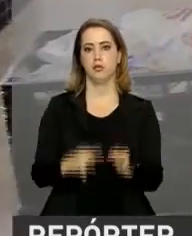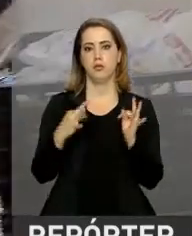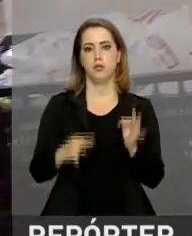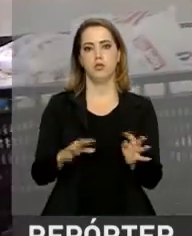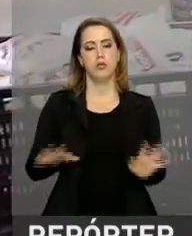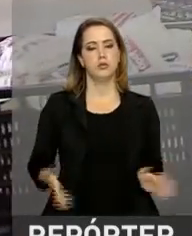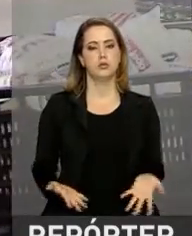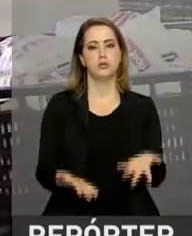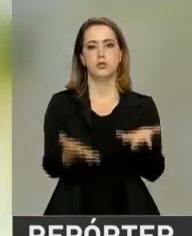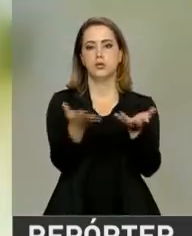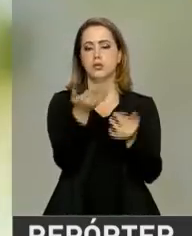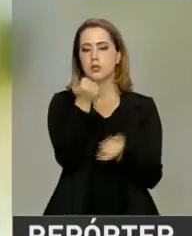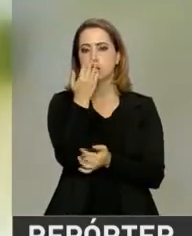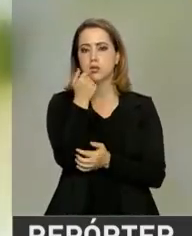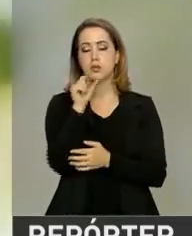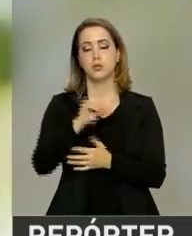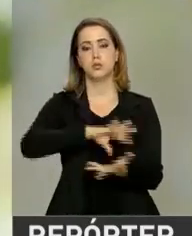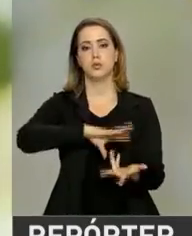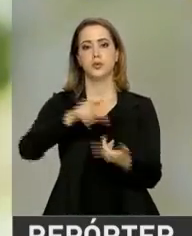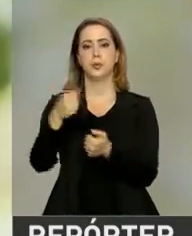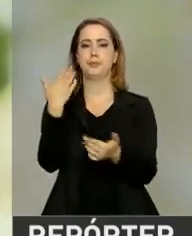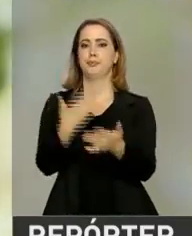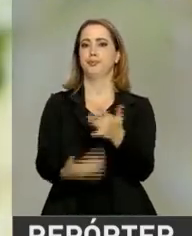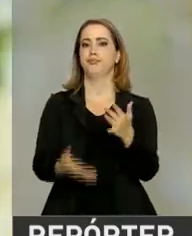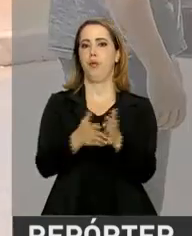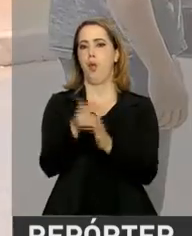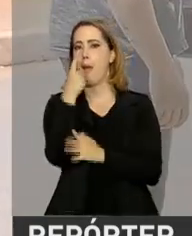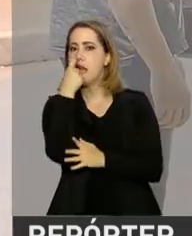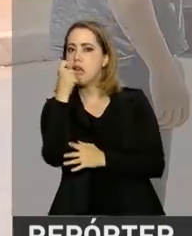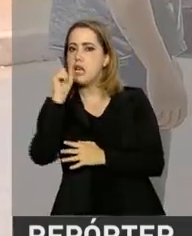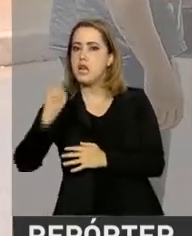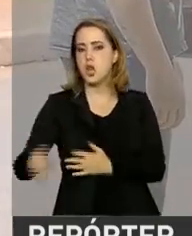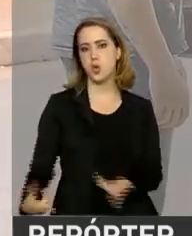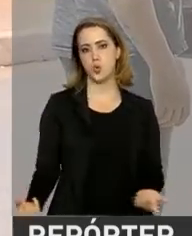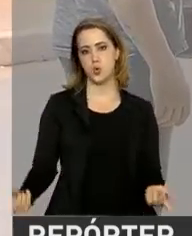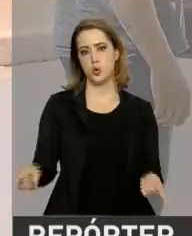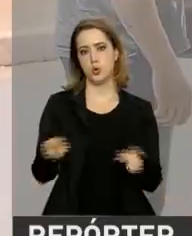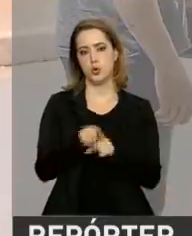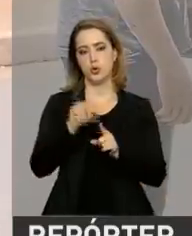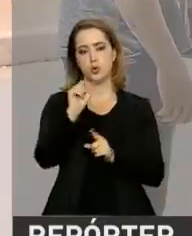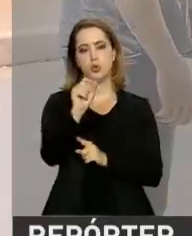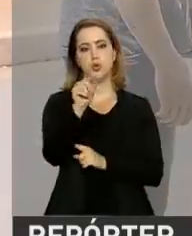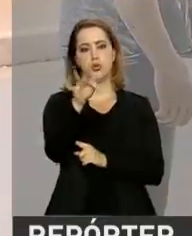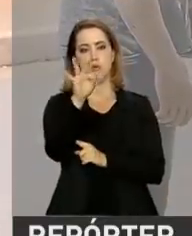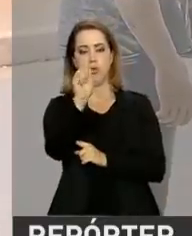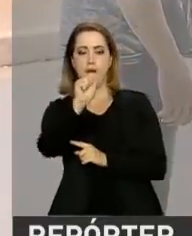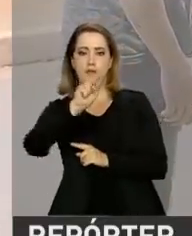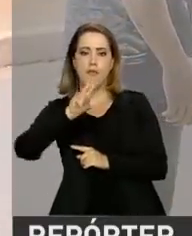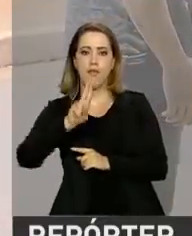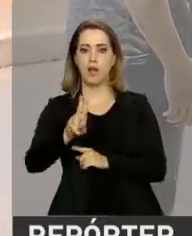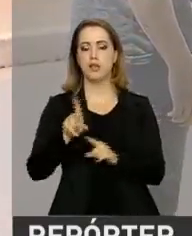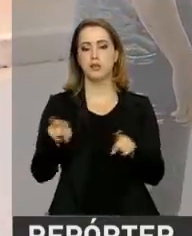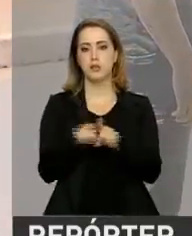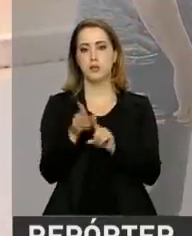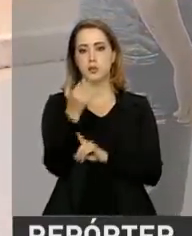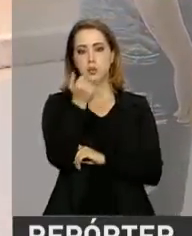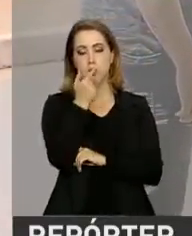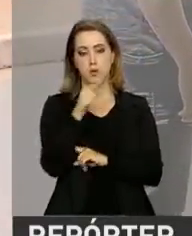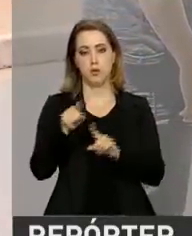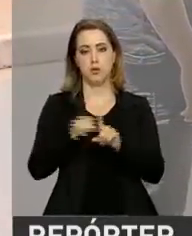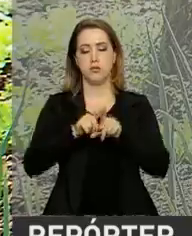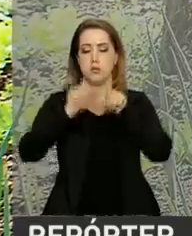por ano no mundo vai para o lixo segundo a fao organização das nações unidas para alimentação e